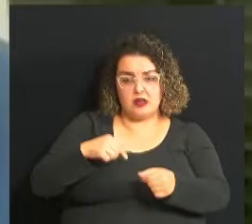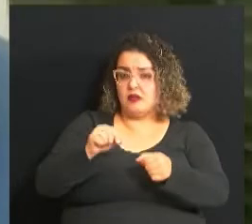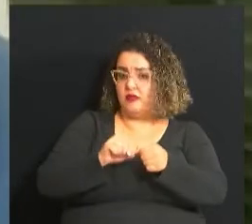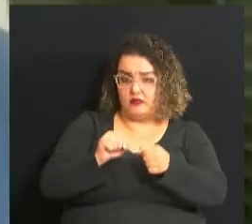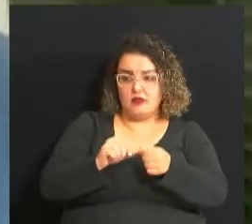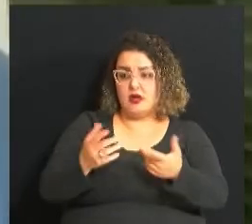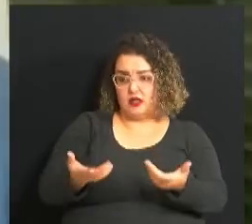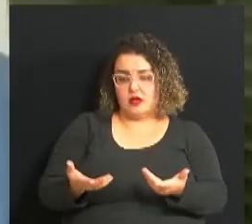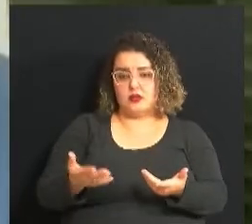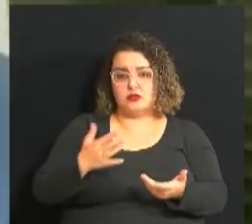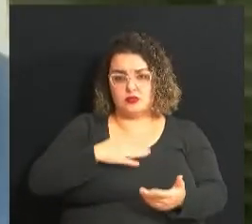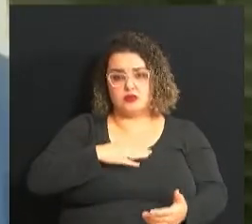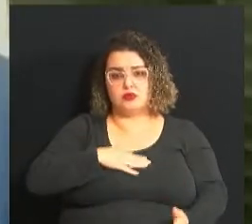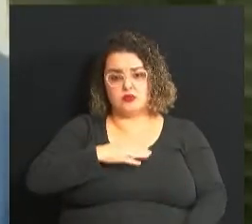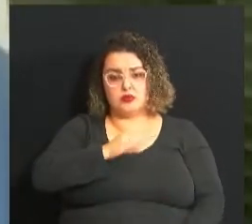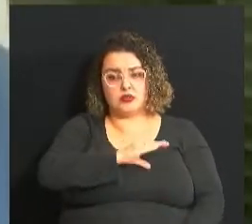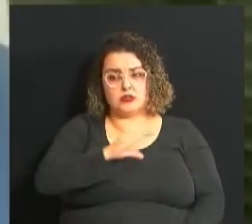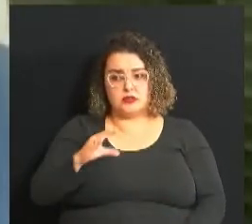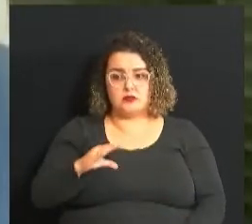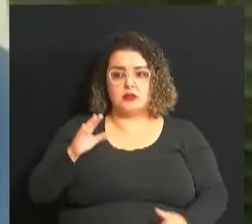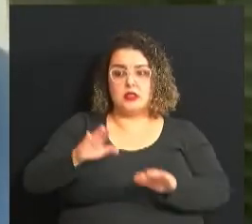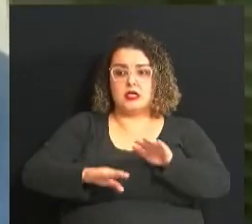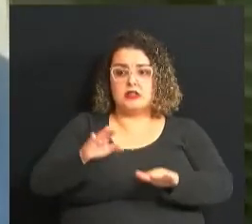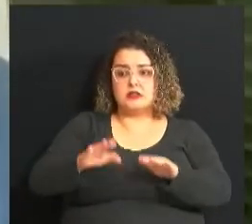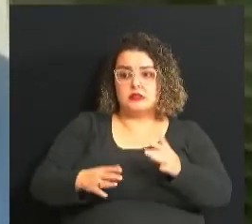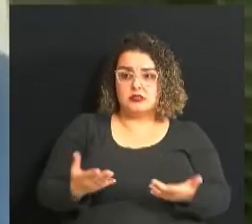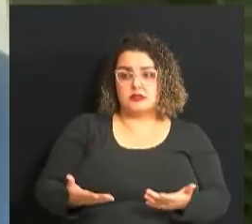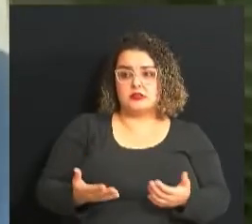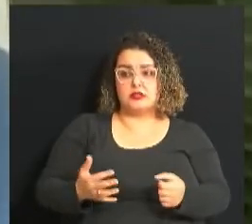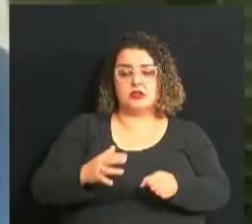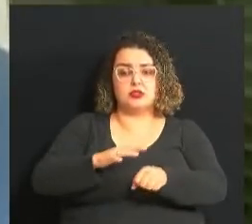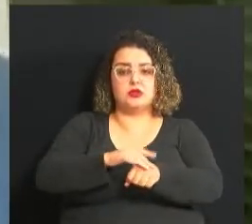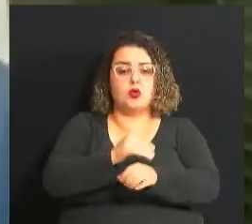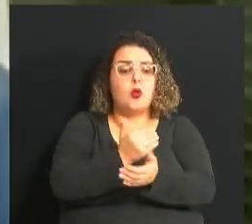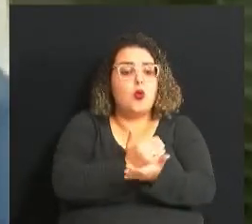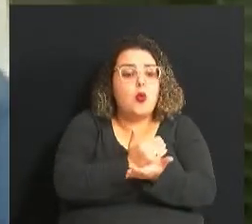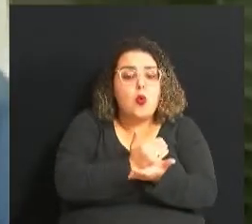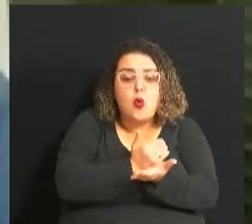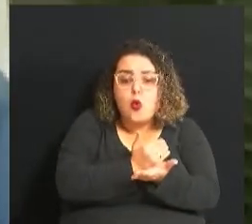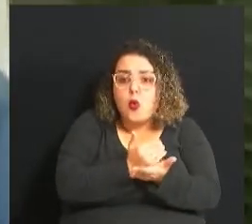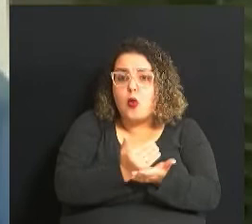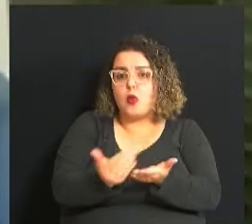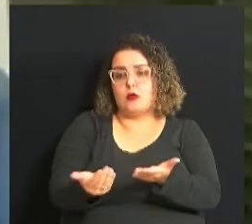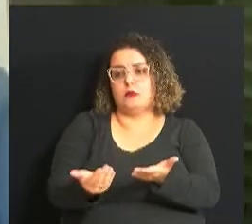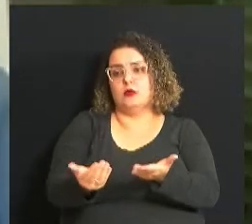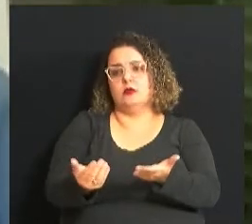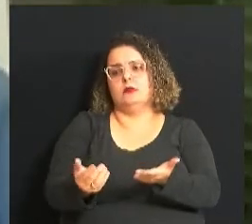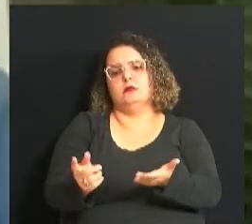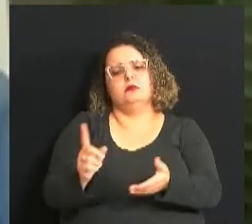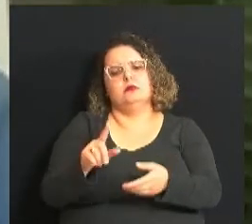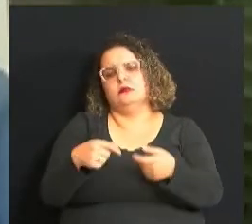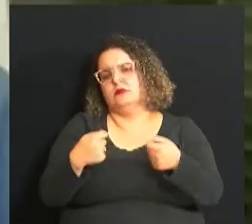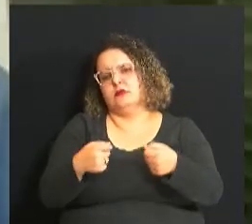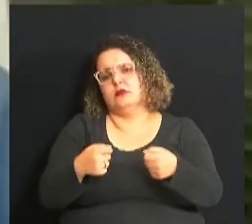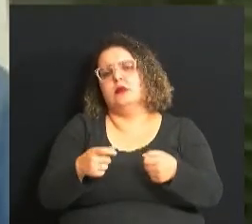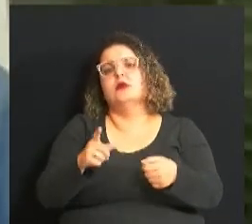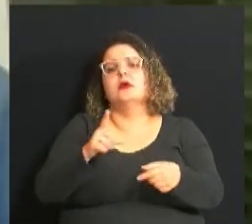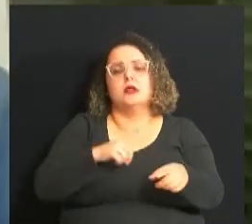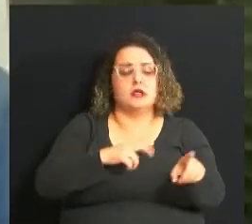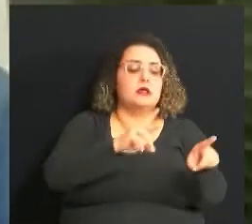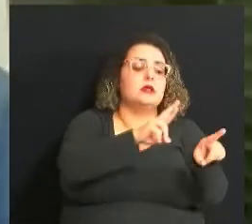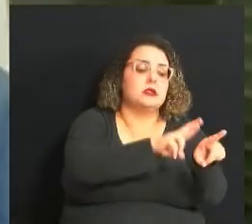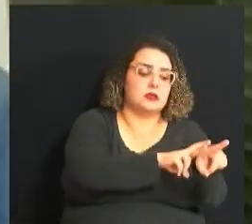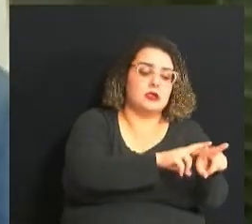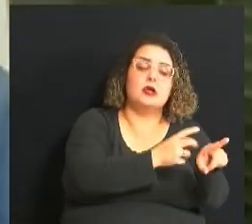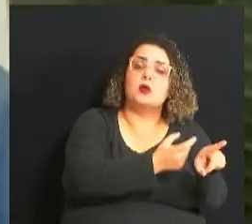meus clientes. Muitas vezes a gente pega a doença muito no início. Fala, o senhor não precisa, só tem um câncer de próstata, esse câncer